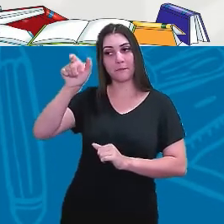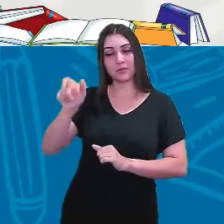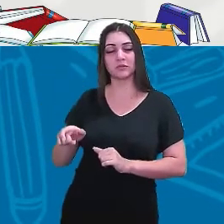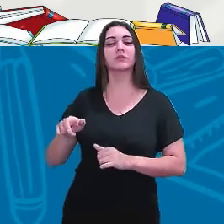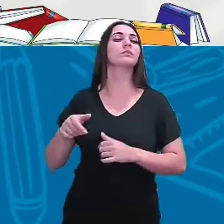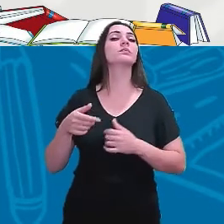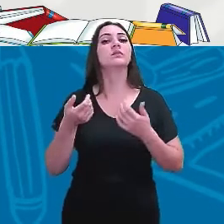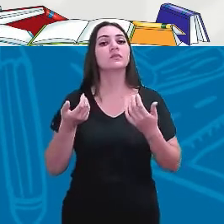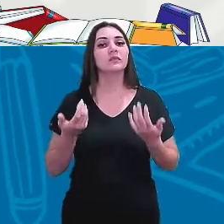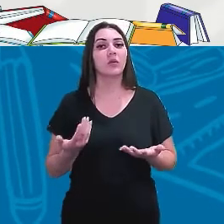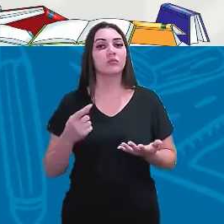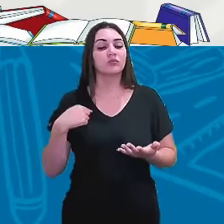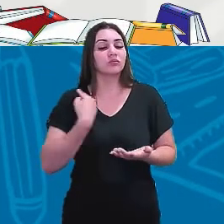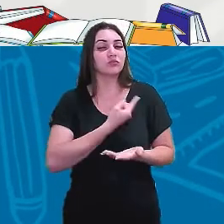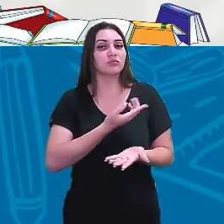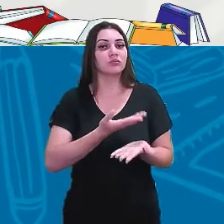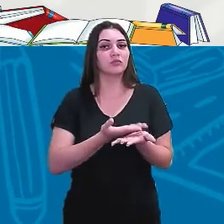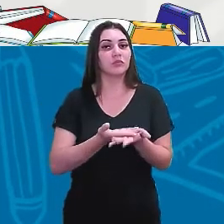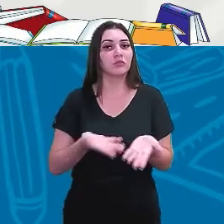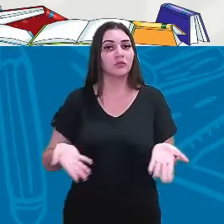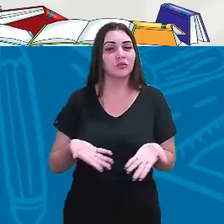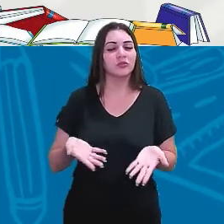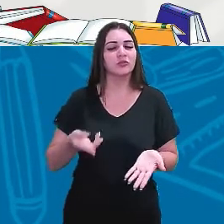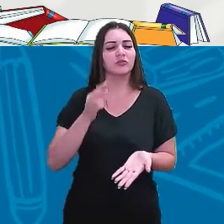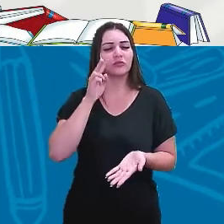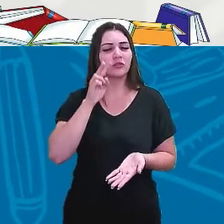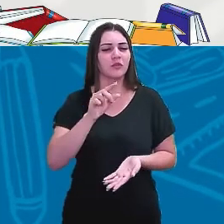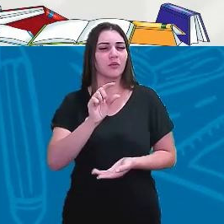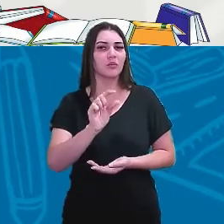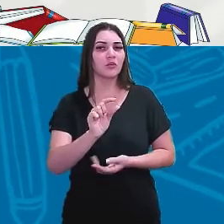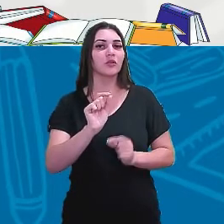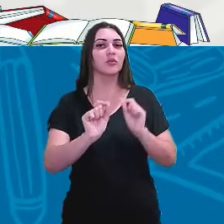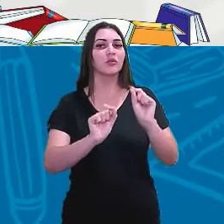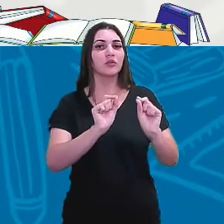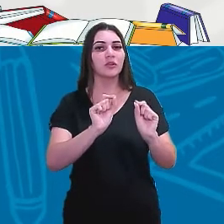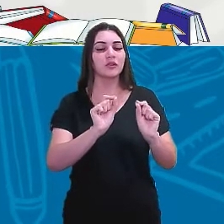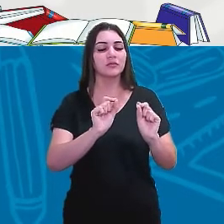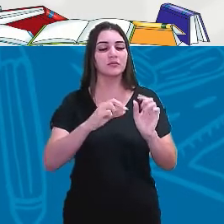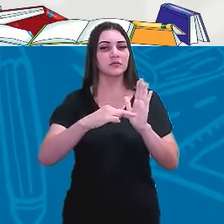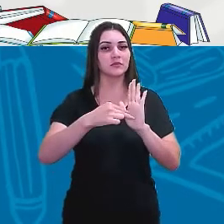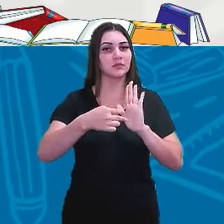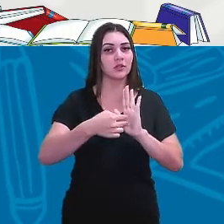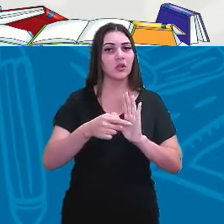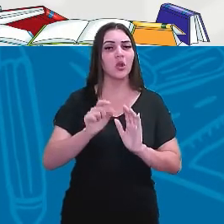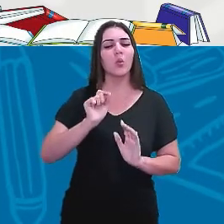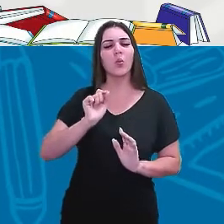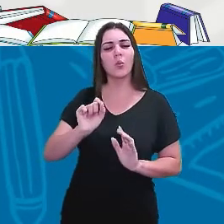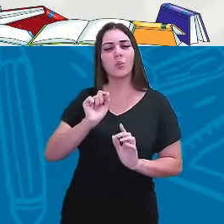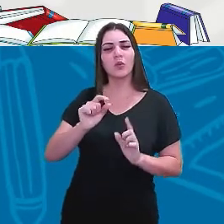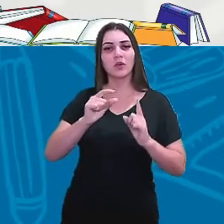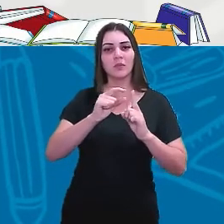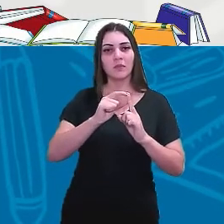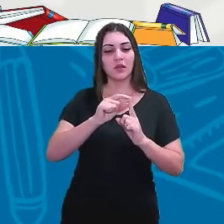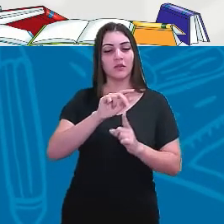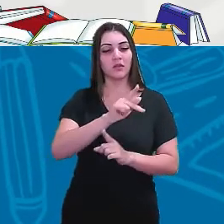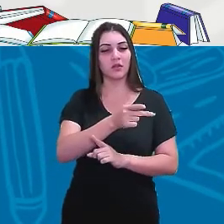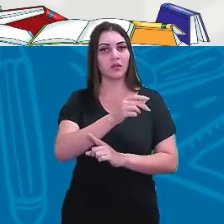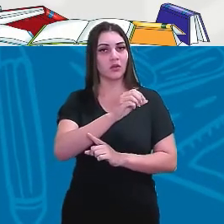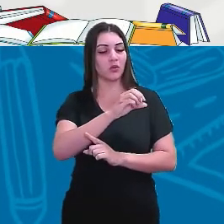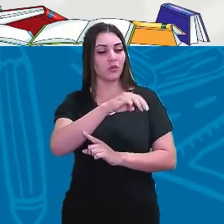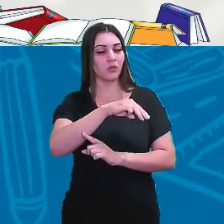Então, assim, na nossa aula de hoje a gente vai ver um pouquinho sobre o que significa, que são palavras homônimas